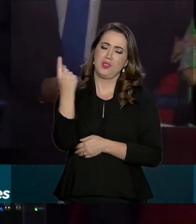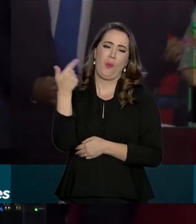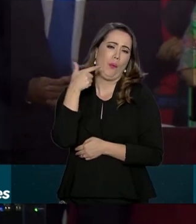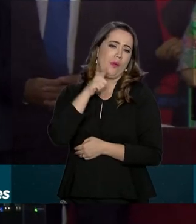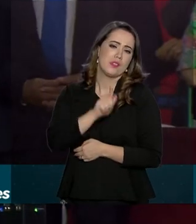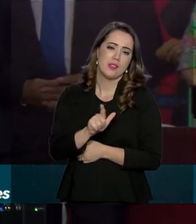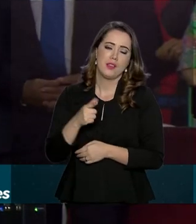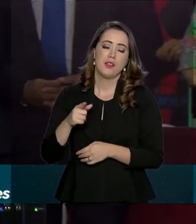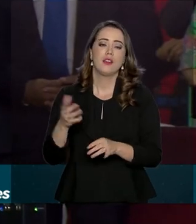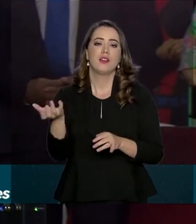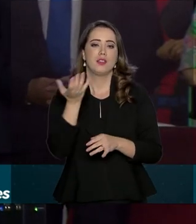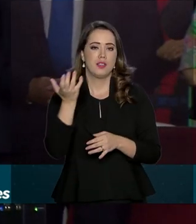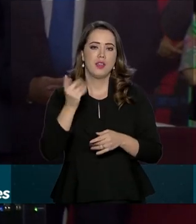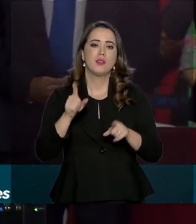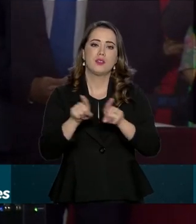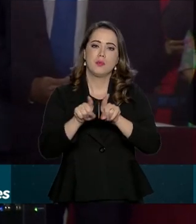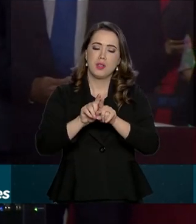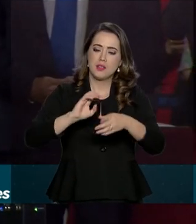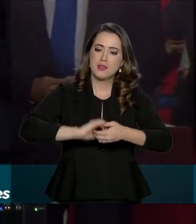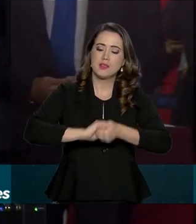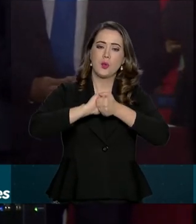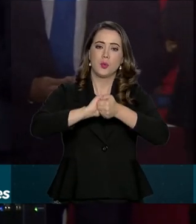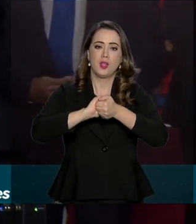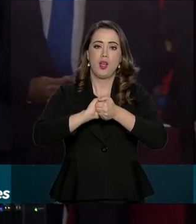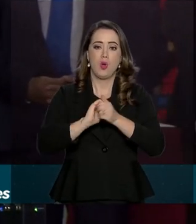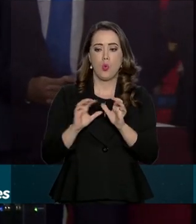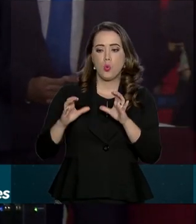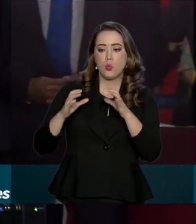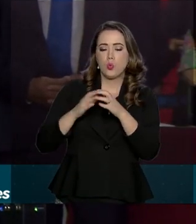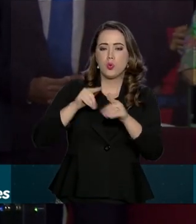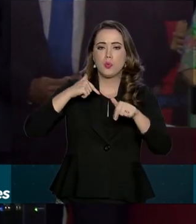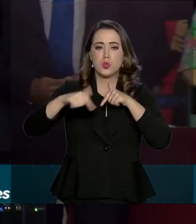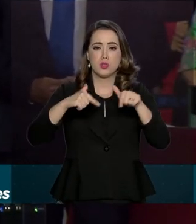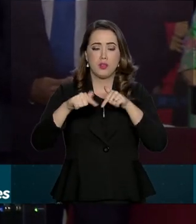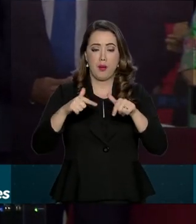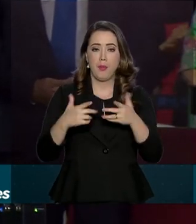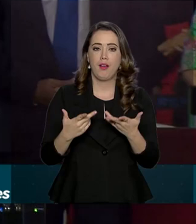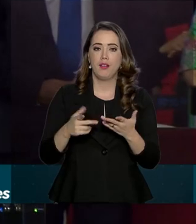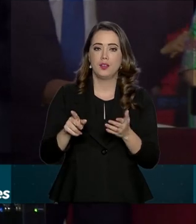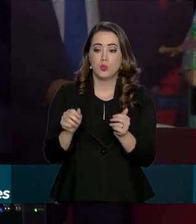eu quero saudar da minha comitiva algumas pessoas.